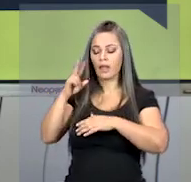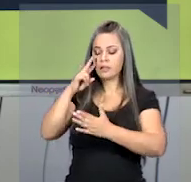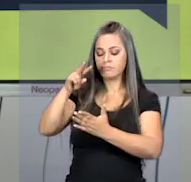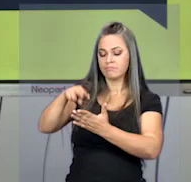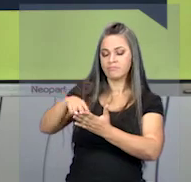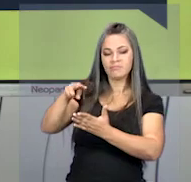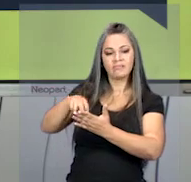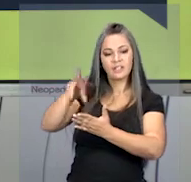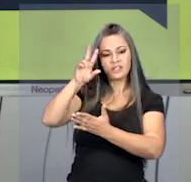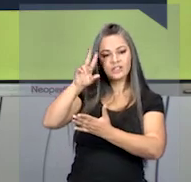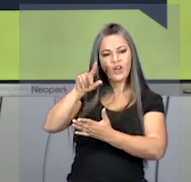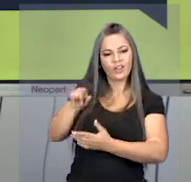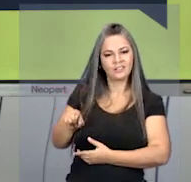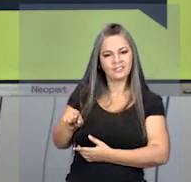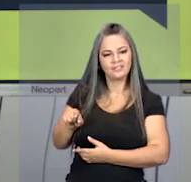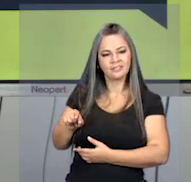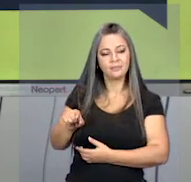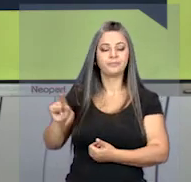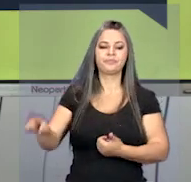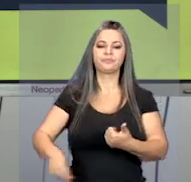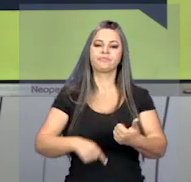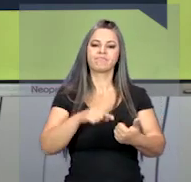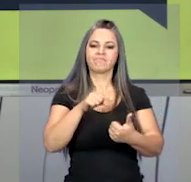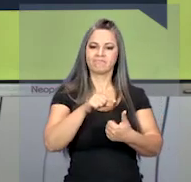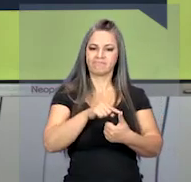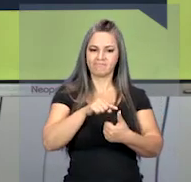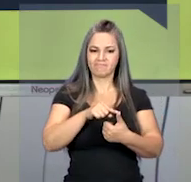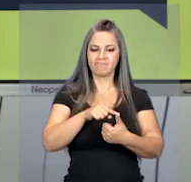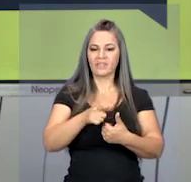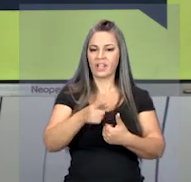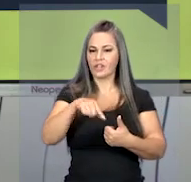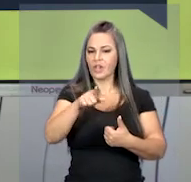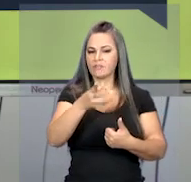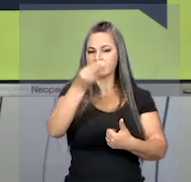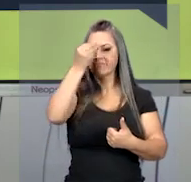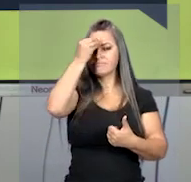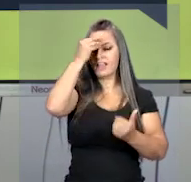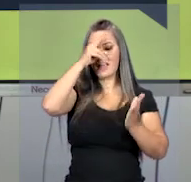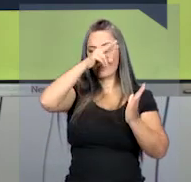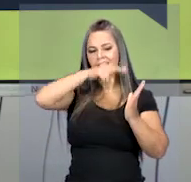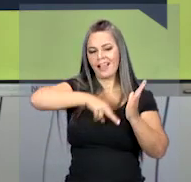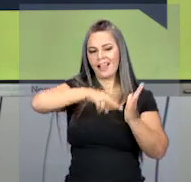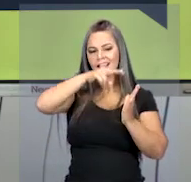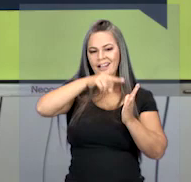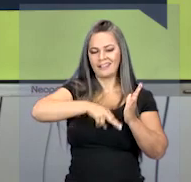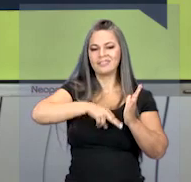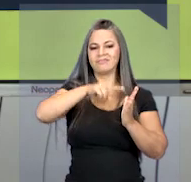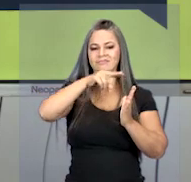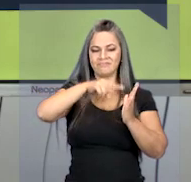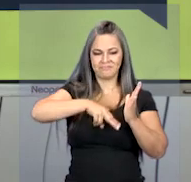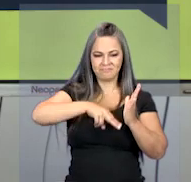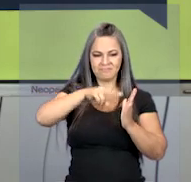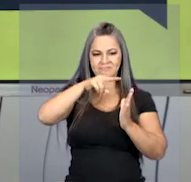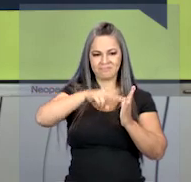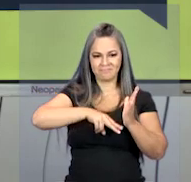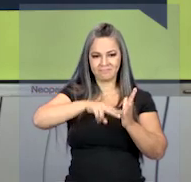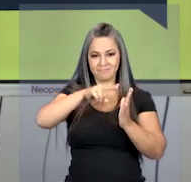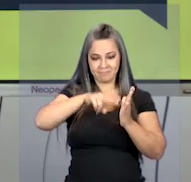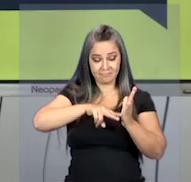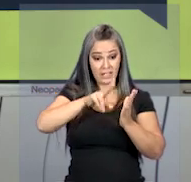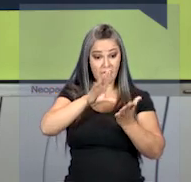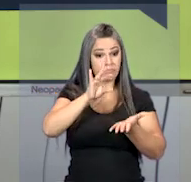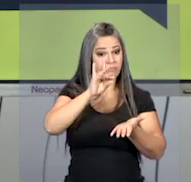Ler além do real, estimulando o imaginário. A proposta foi essa, quer dizer, nós temos que ler essa